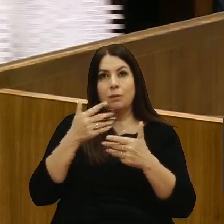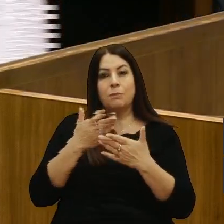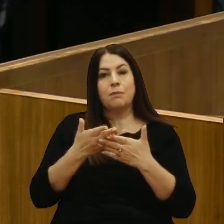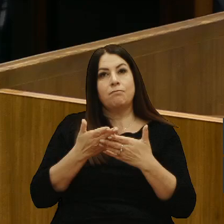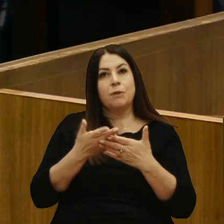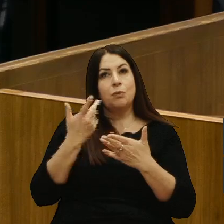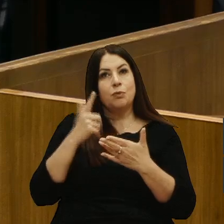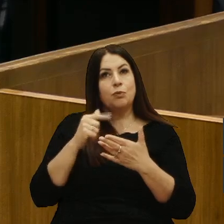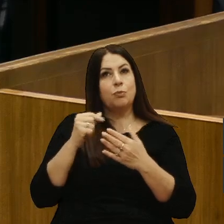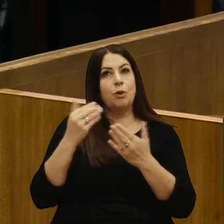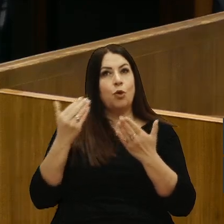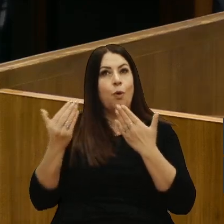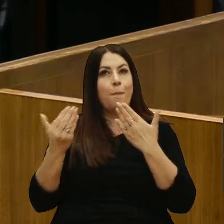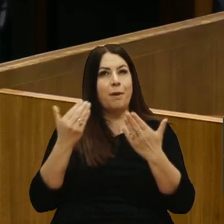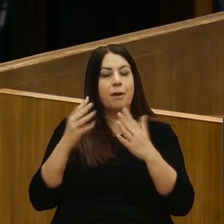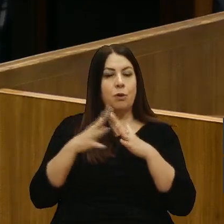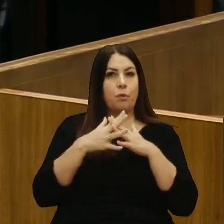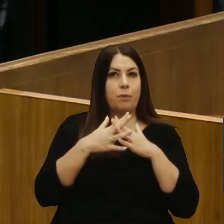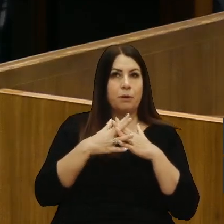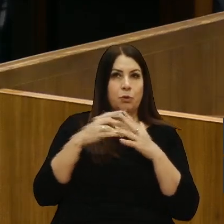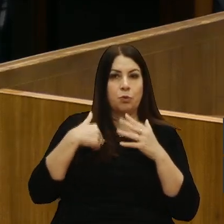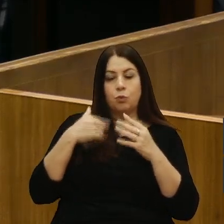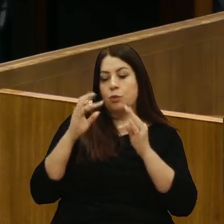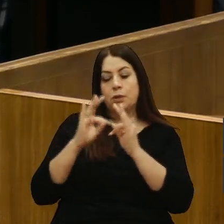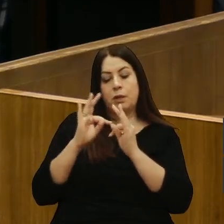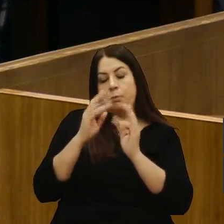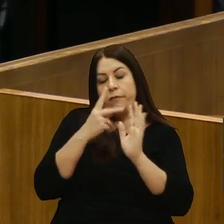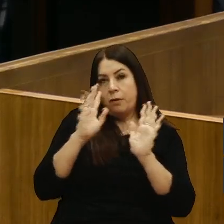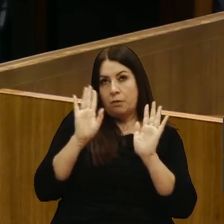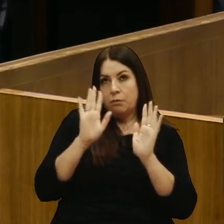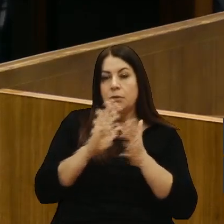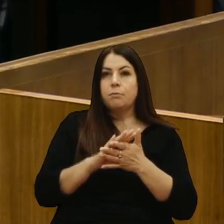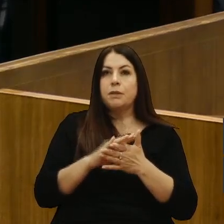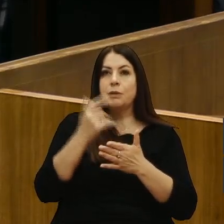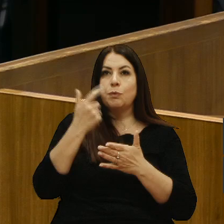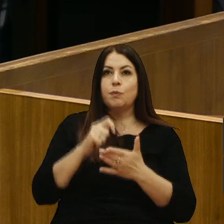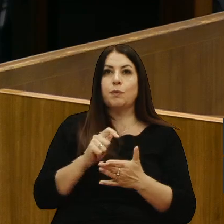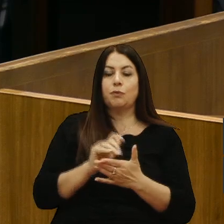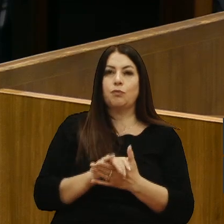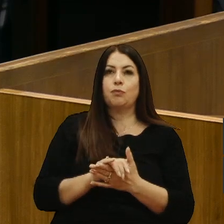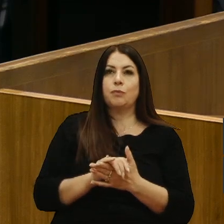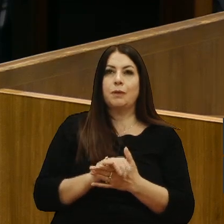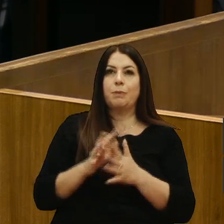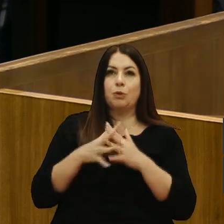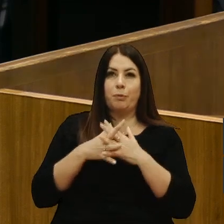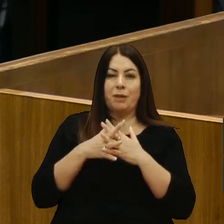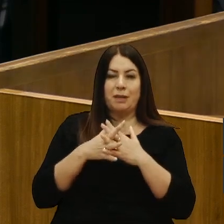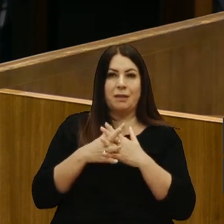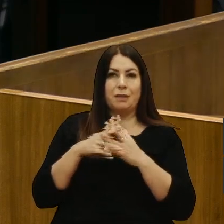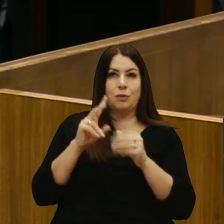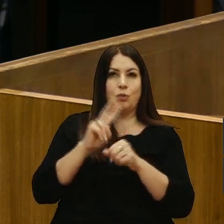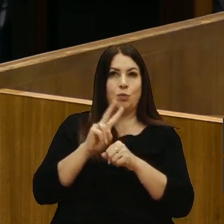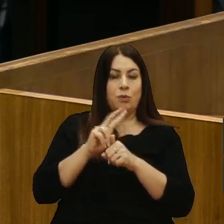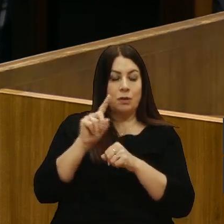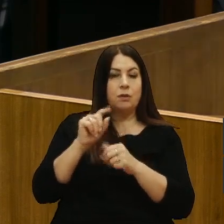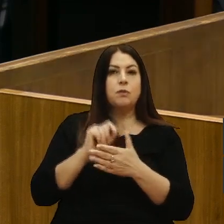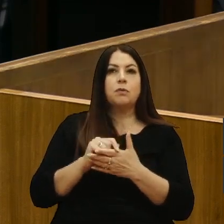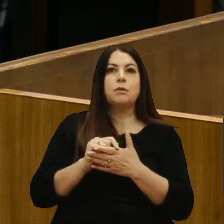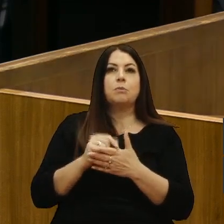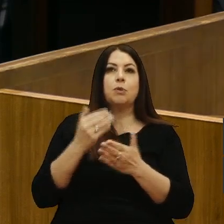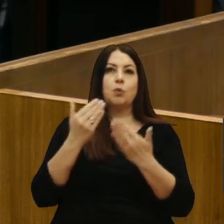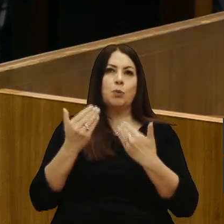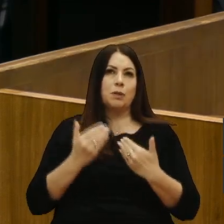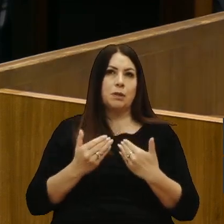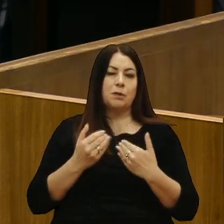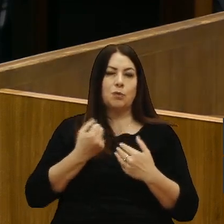eu acho que não dá para comparar, é complicado, não sou técnico para falar aqui, mas eu acho que é mais complicado, a gente tem que cuidar dessa questão. Mas eu vou analisar os